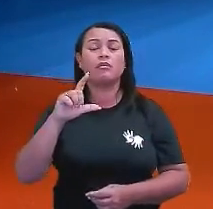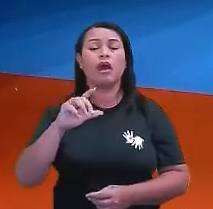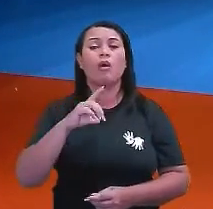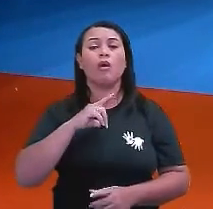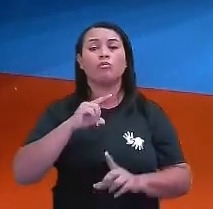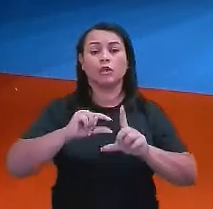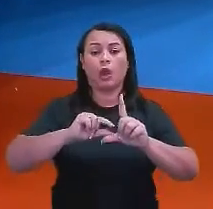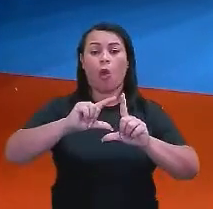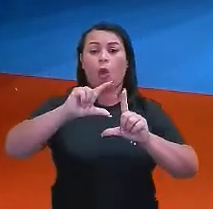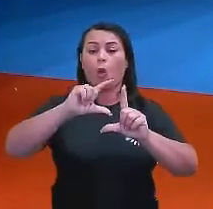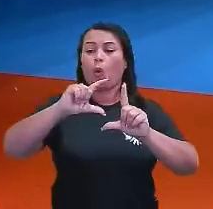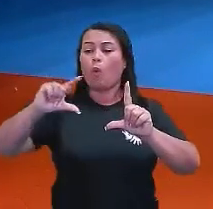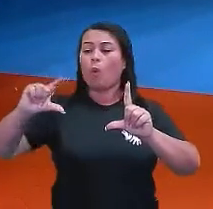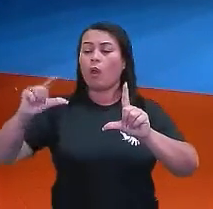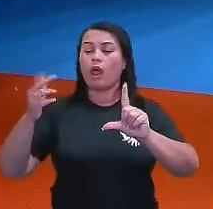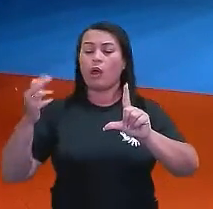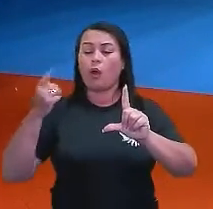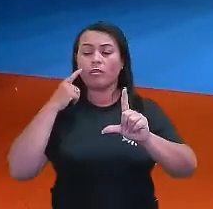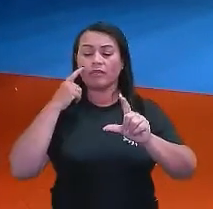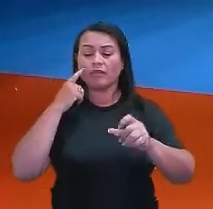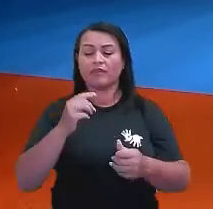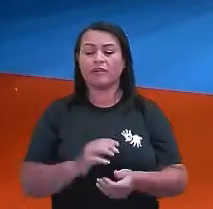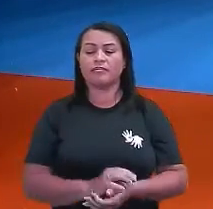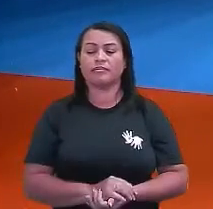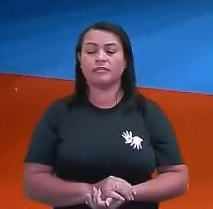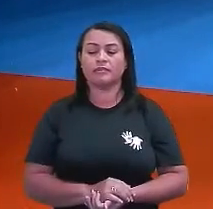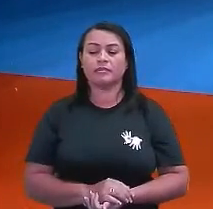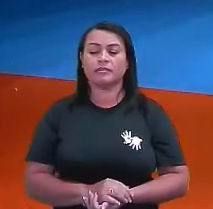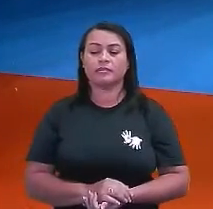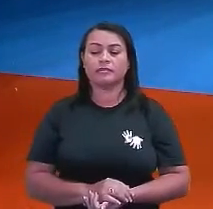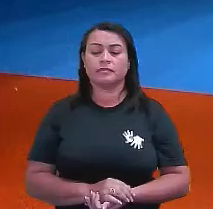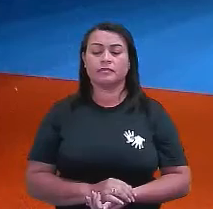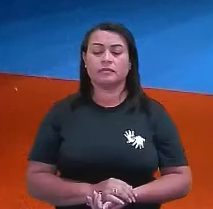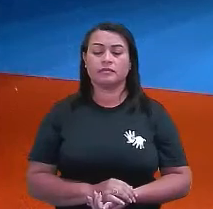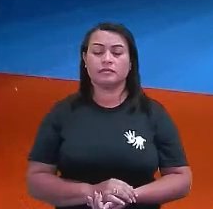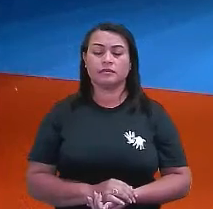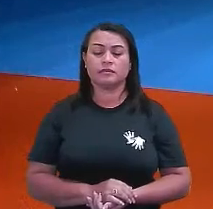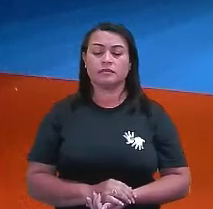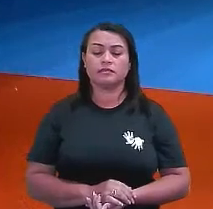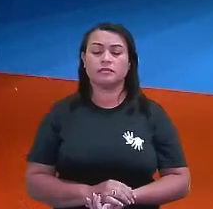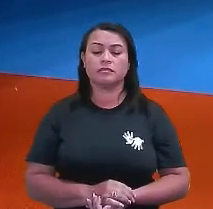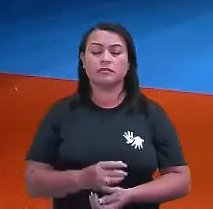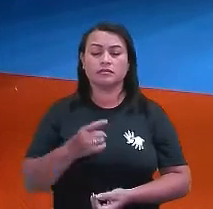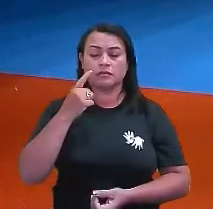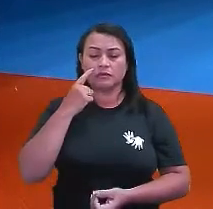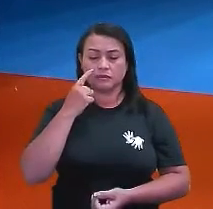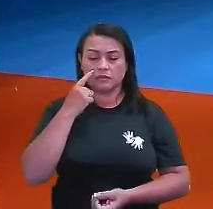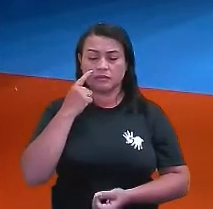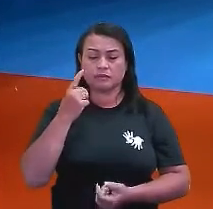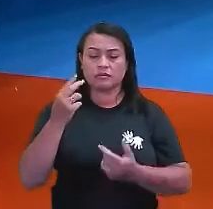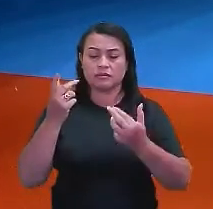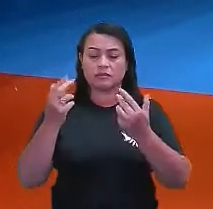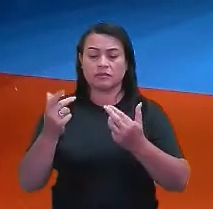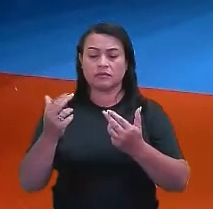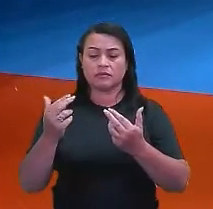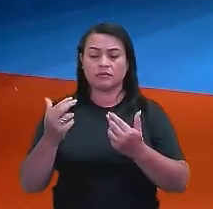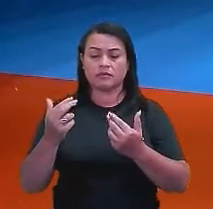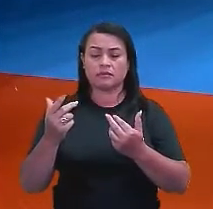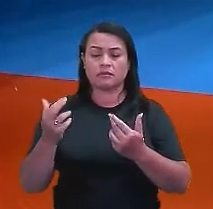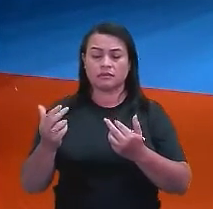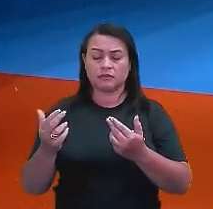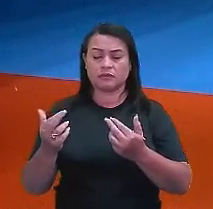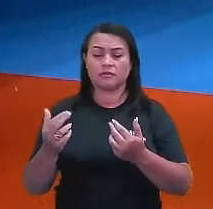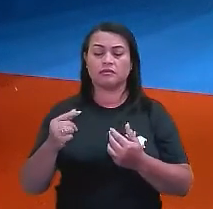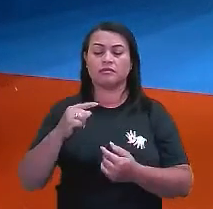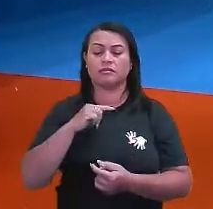estão com o mesmo tamanho. Então, eu olho assim, ó. Ah, professora, eu estou vendo que essa está com o mesmo tamanho dessa e